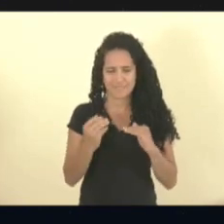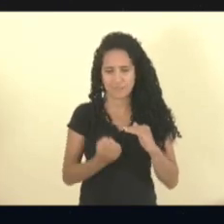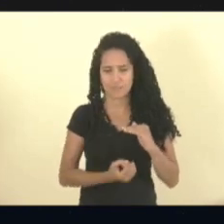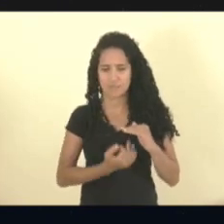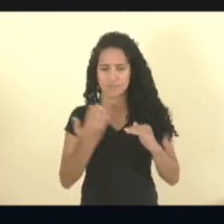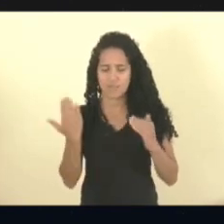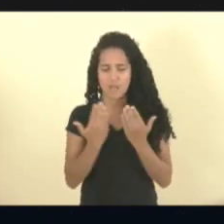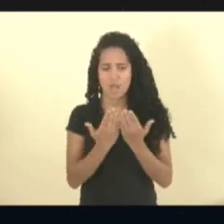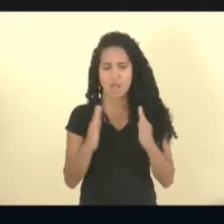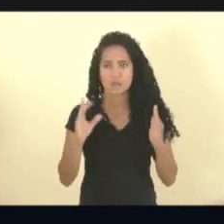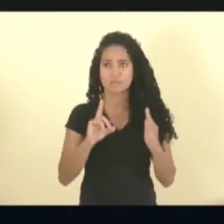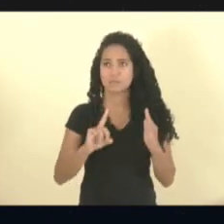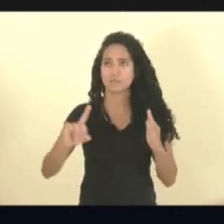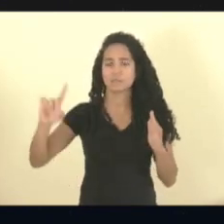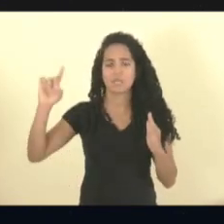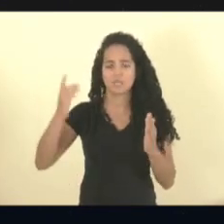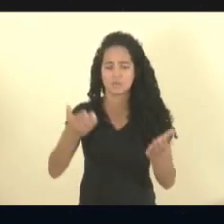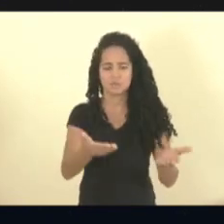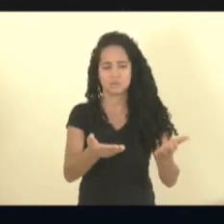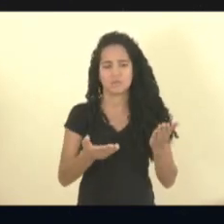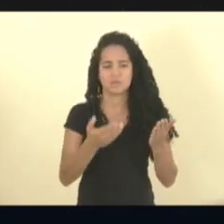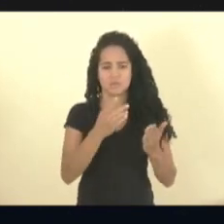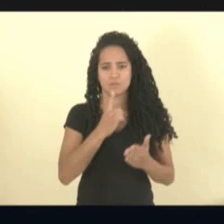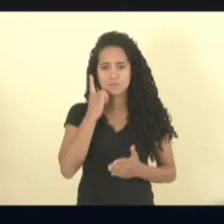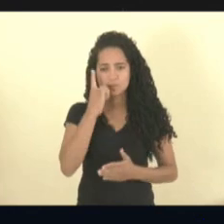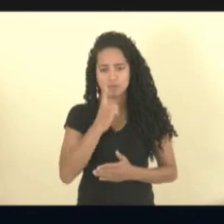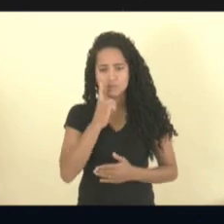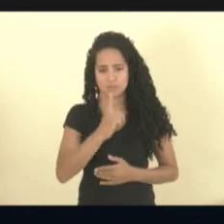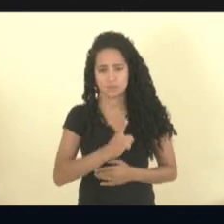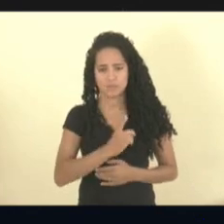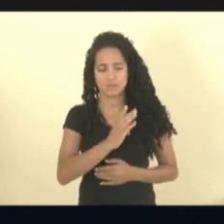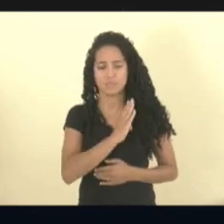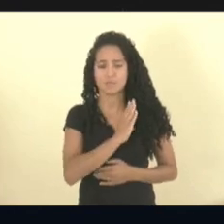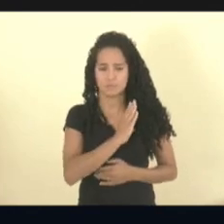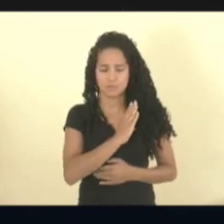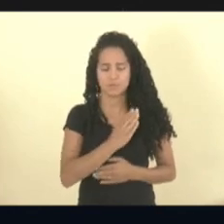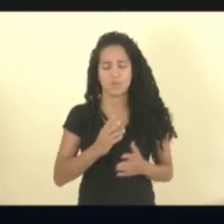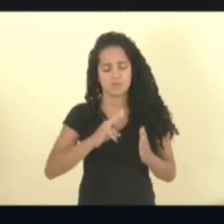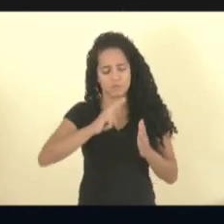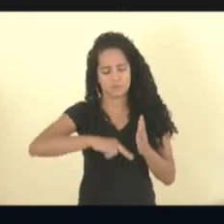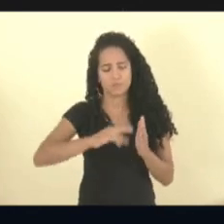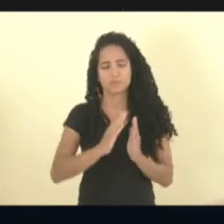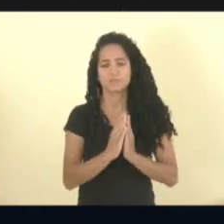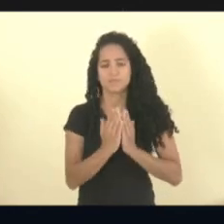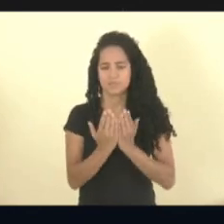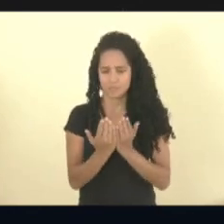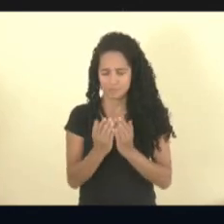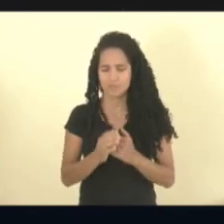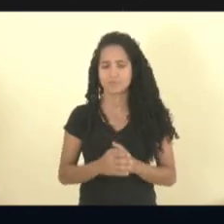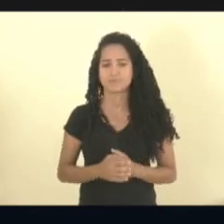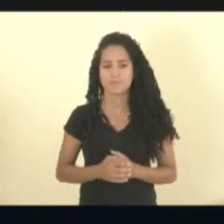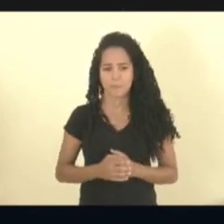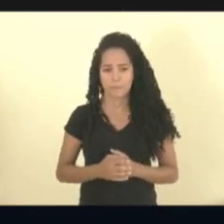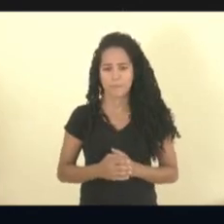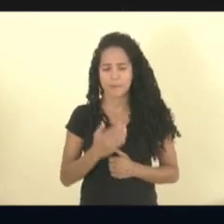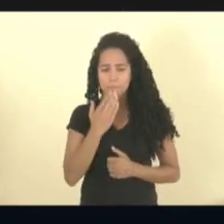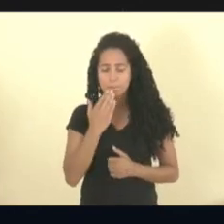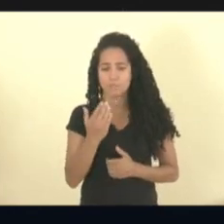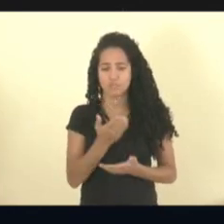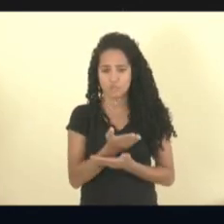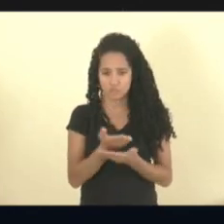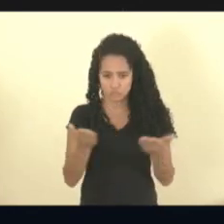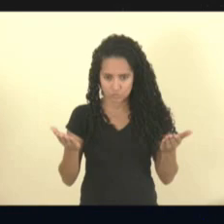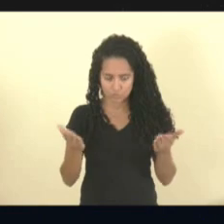sessão e convido ele, o delegado Danilo Baense, para proferir um versículo da Bíblia. Sendo assim, solicita a